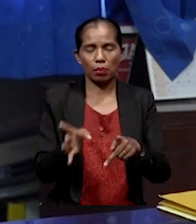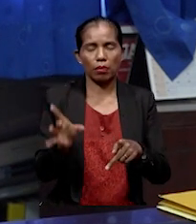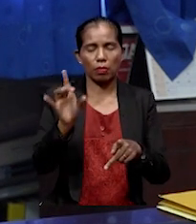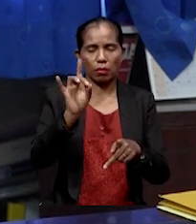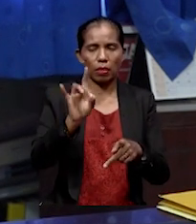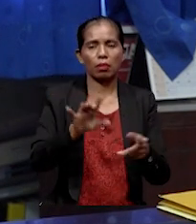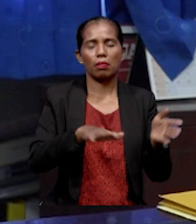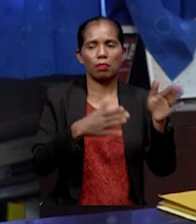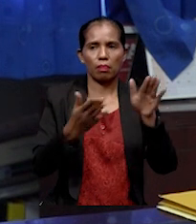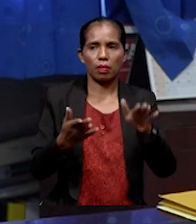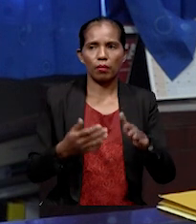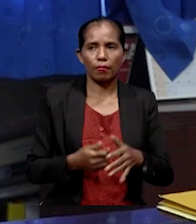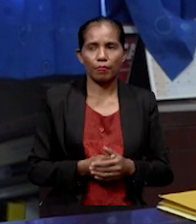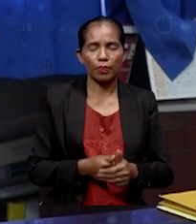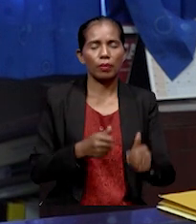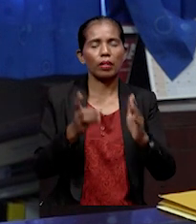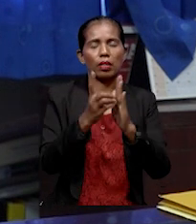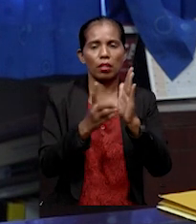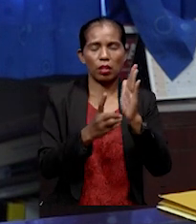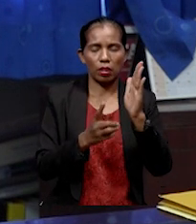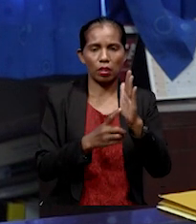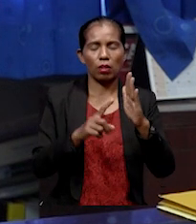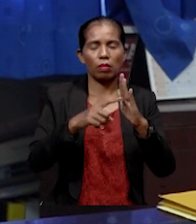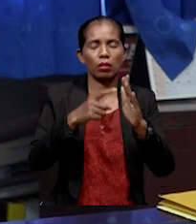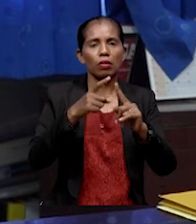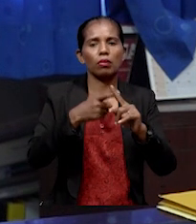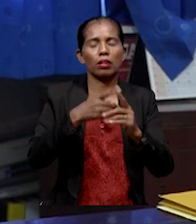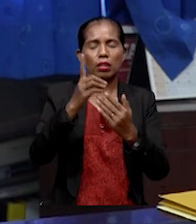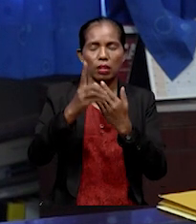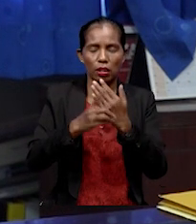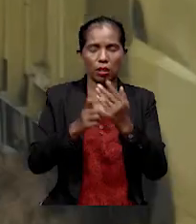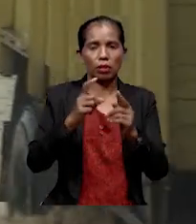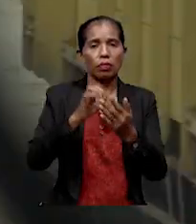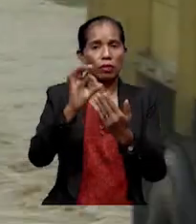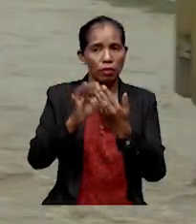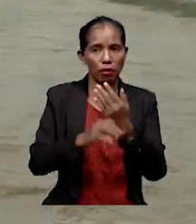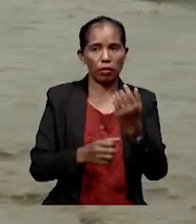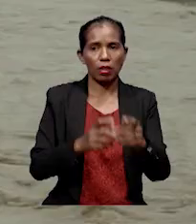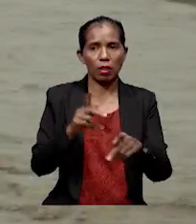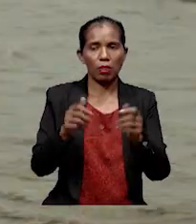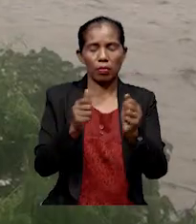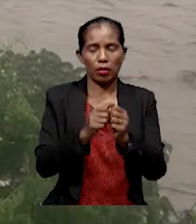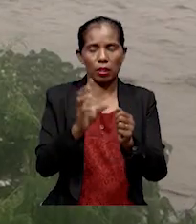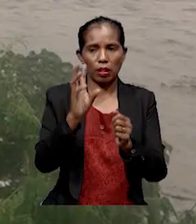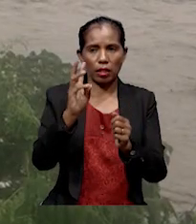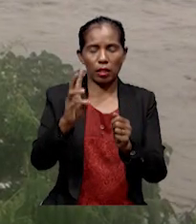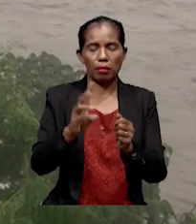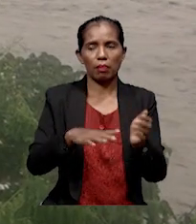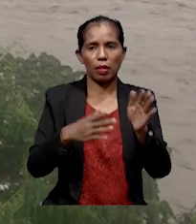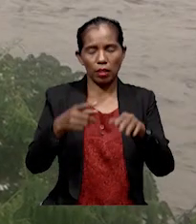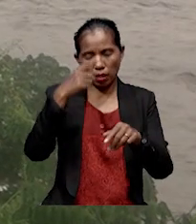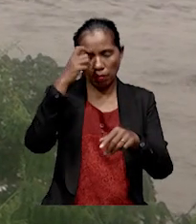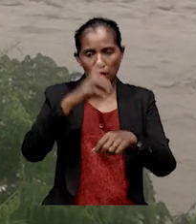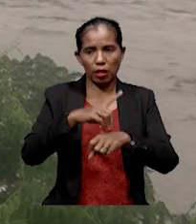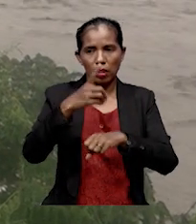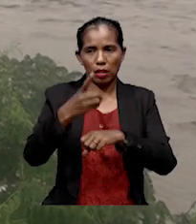vida. Turidar susi proteção civil, ha husi fulan janeiro to fevereiro tinane, emanain nen mak mate tamba desastre natural,